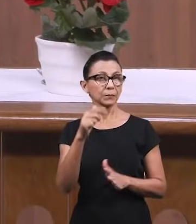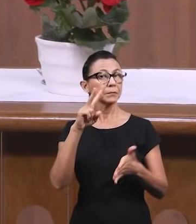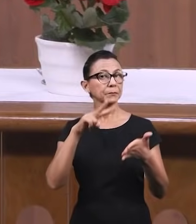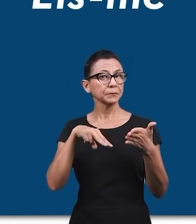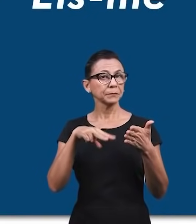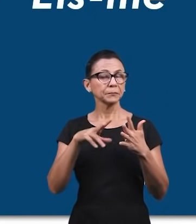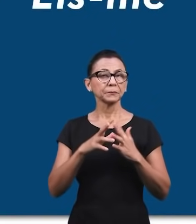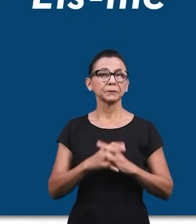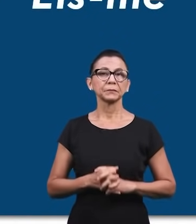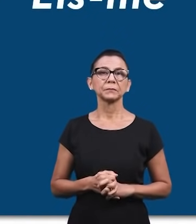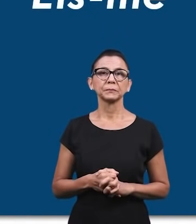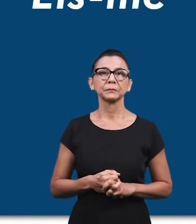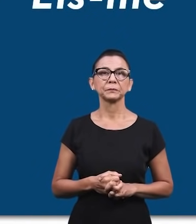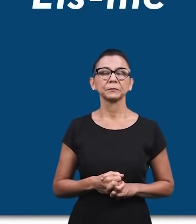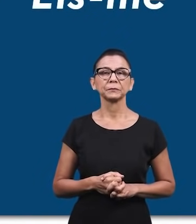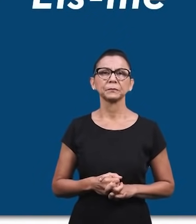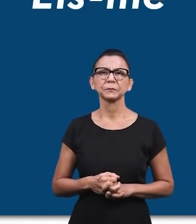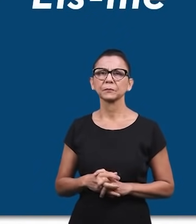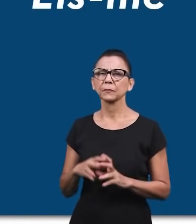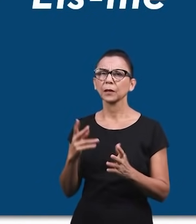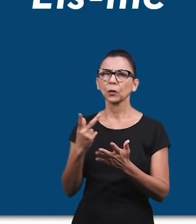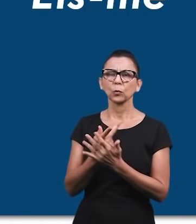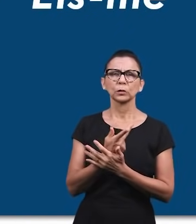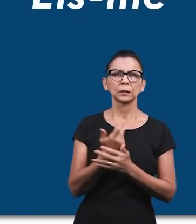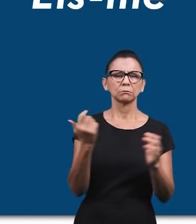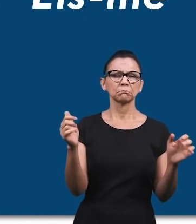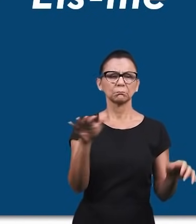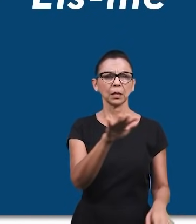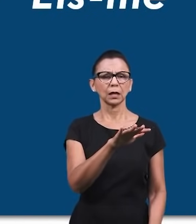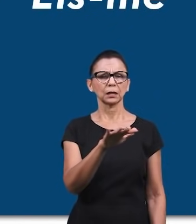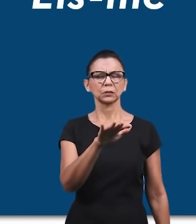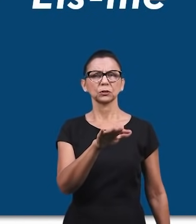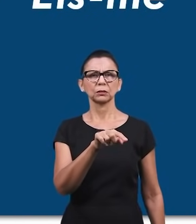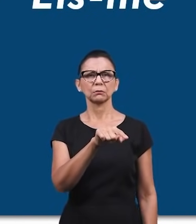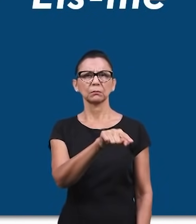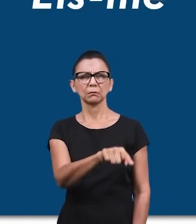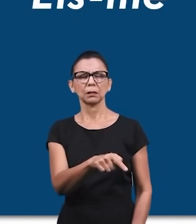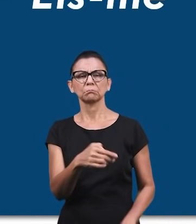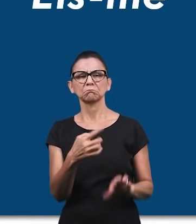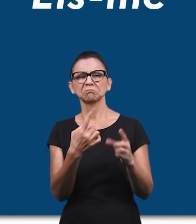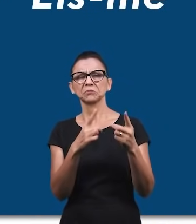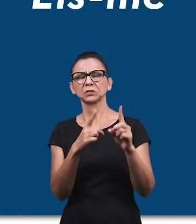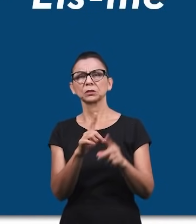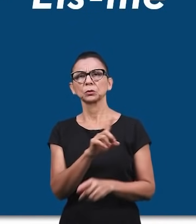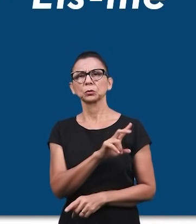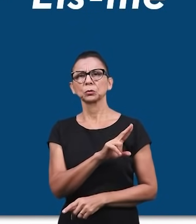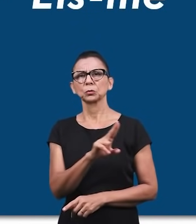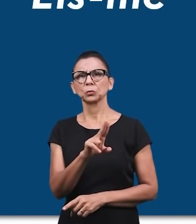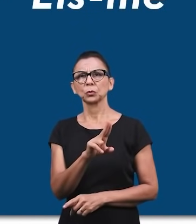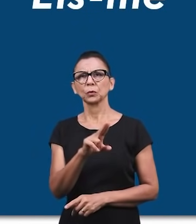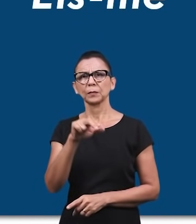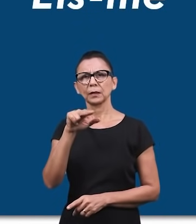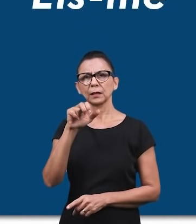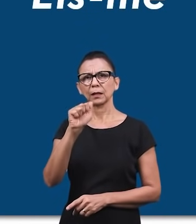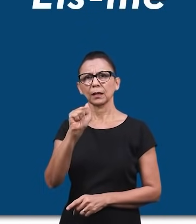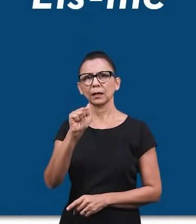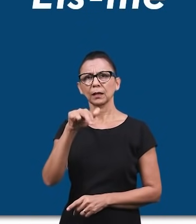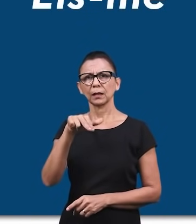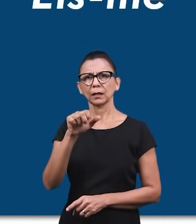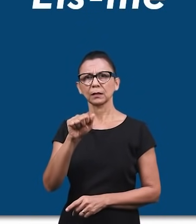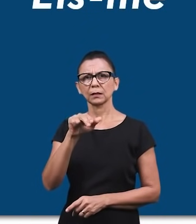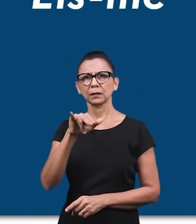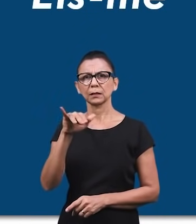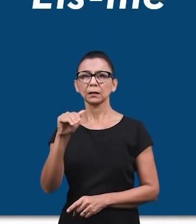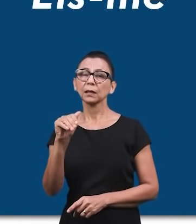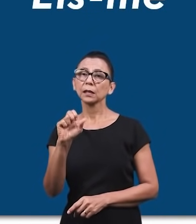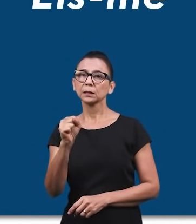11. Leiamos. E havia em Damasco um certo discípulo chamado